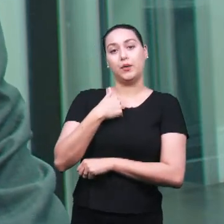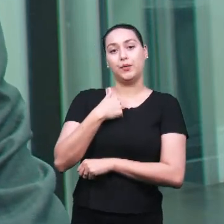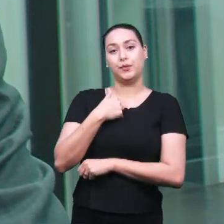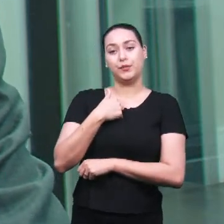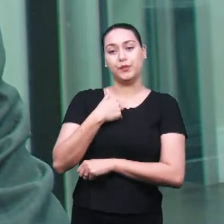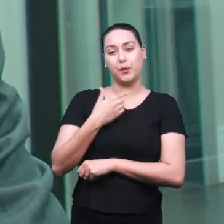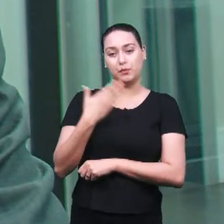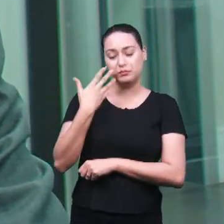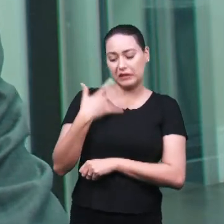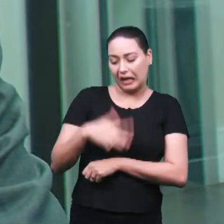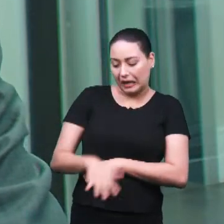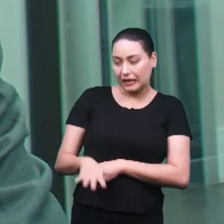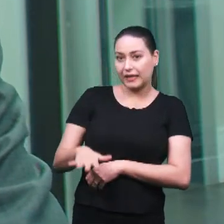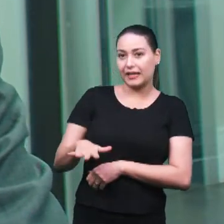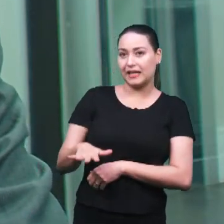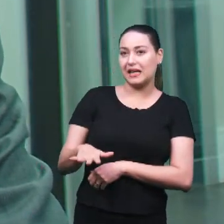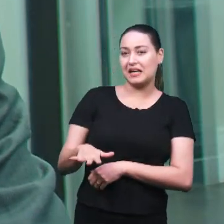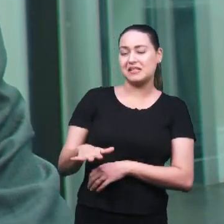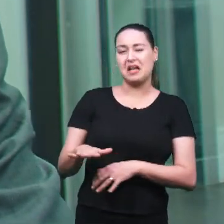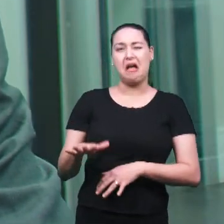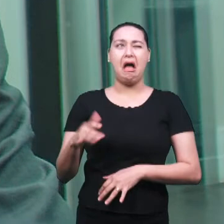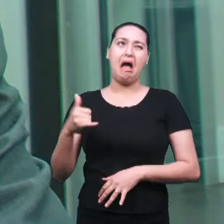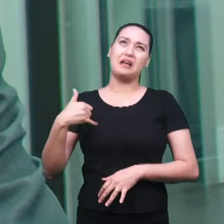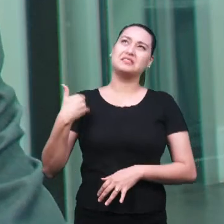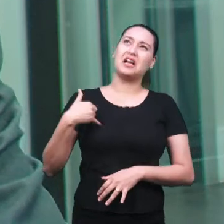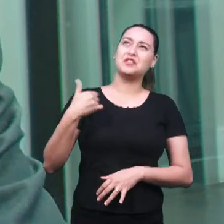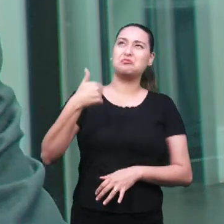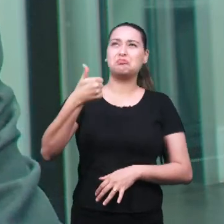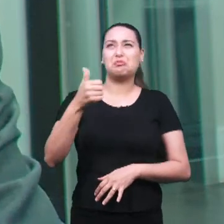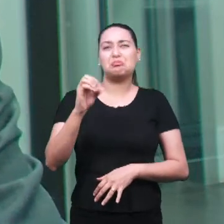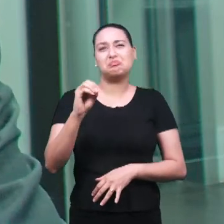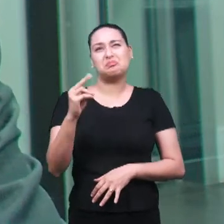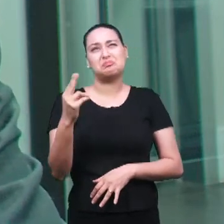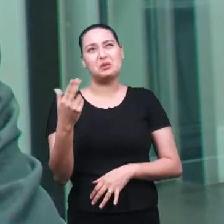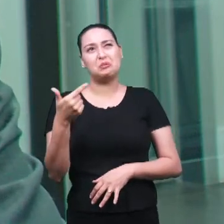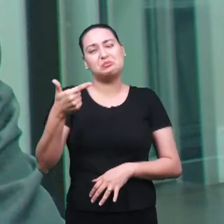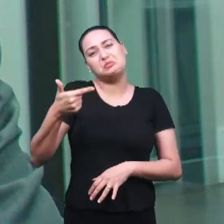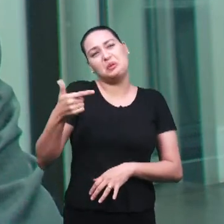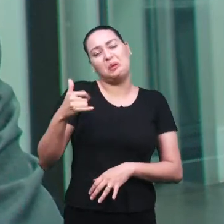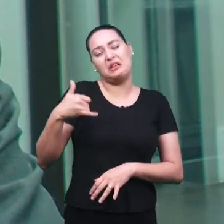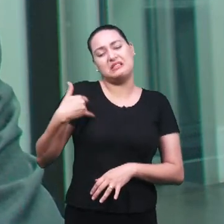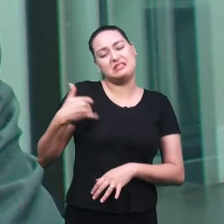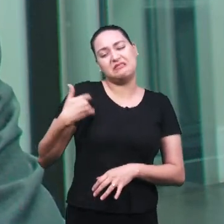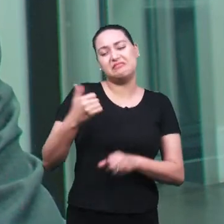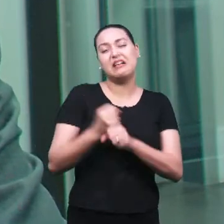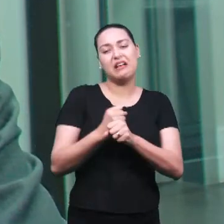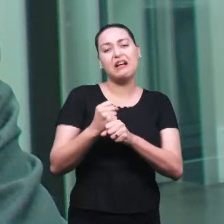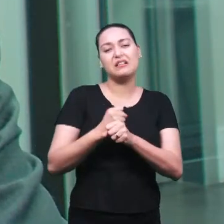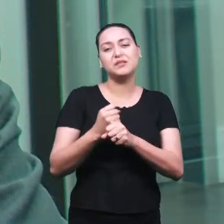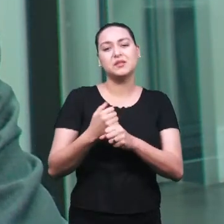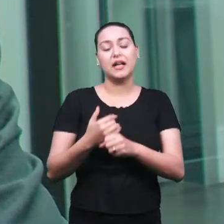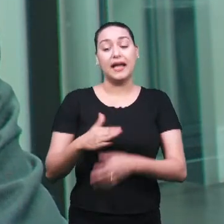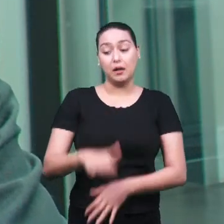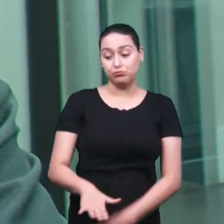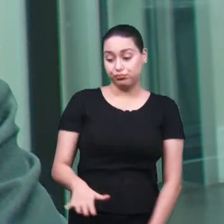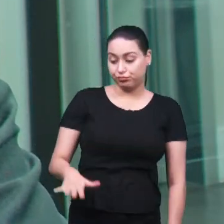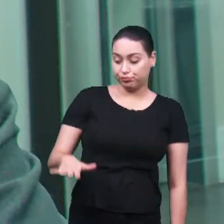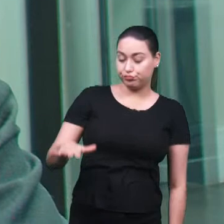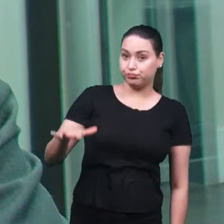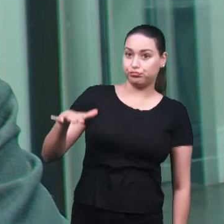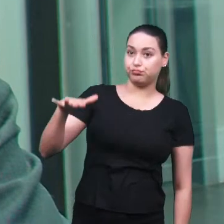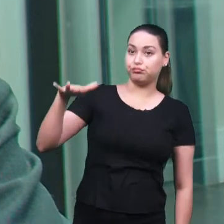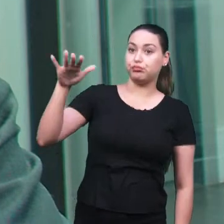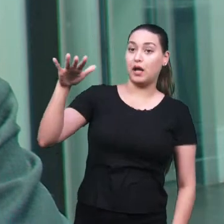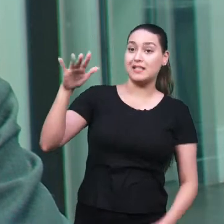primeira infância, talvez 1 ou 2 anos de idade, enfim. Então eu cresci na obra, sempre ali na igreja de Vila Velha 1,